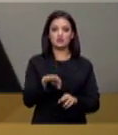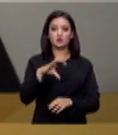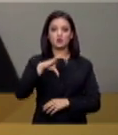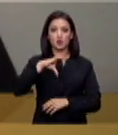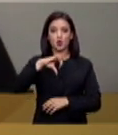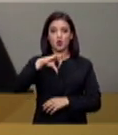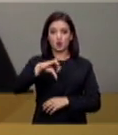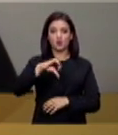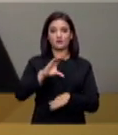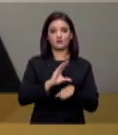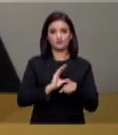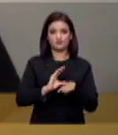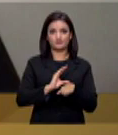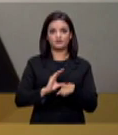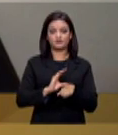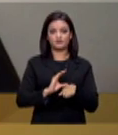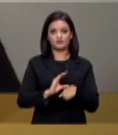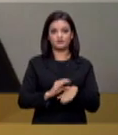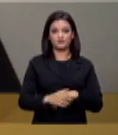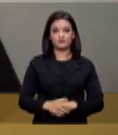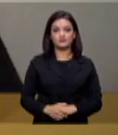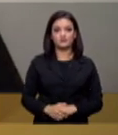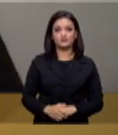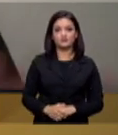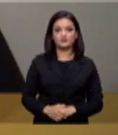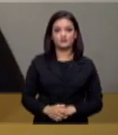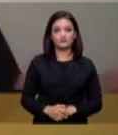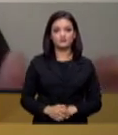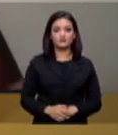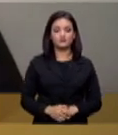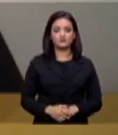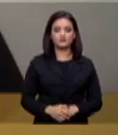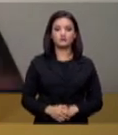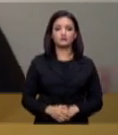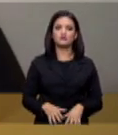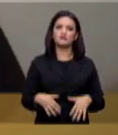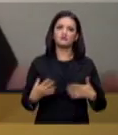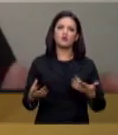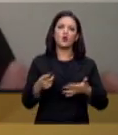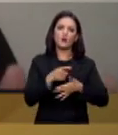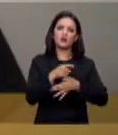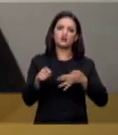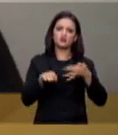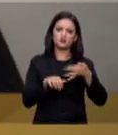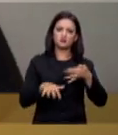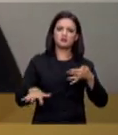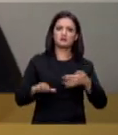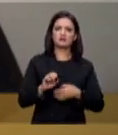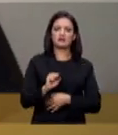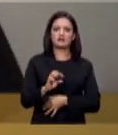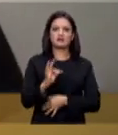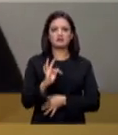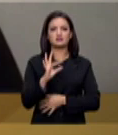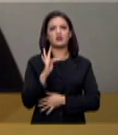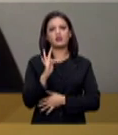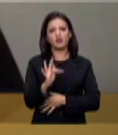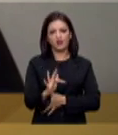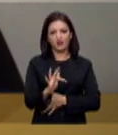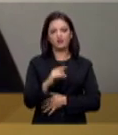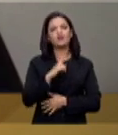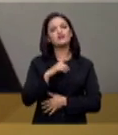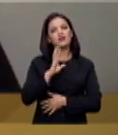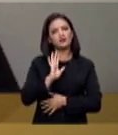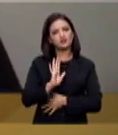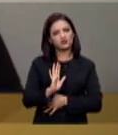da Constituição Federal. E a jurisprudência do Supremo Tribunal Federal é pacífica